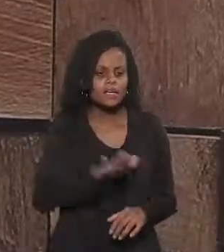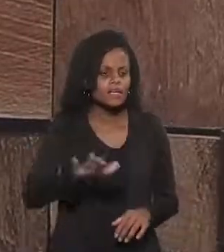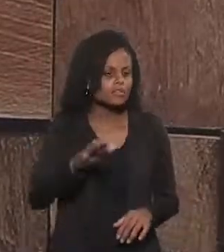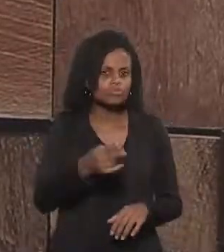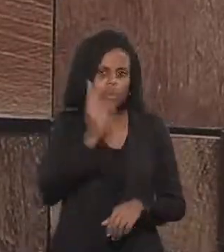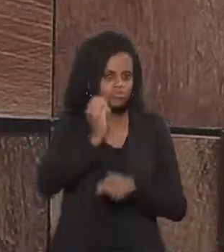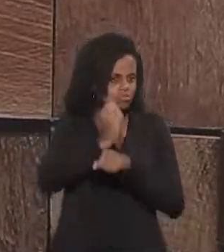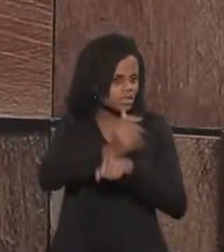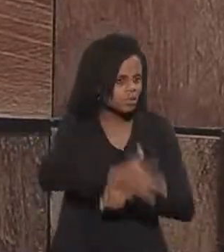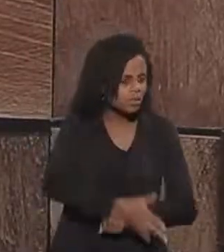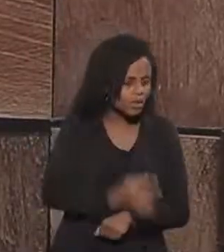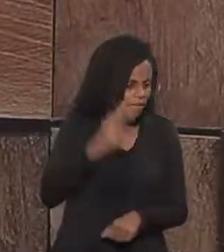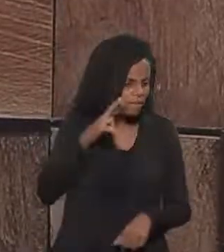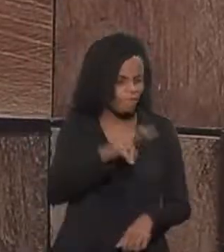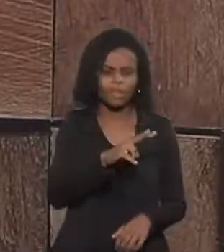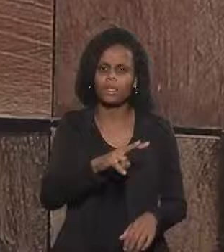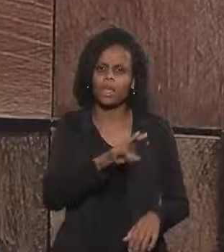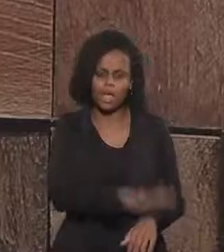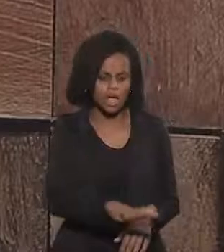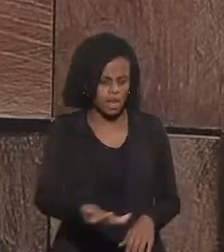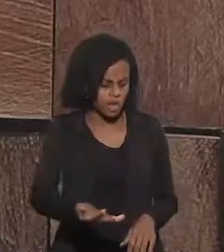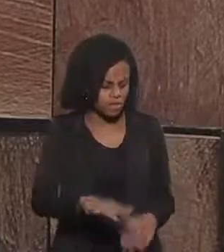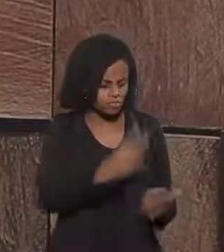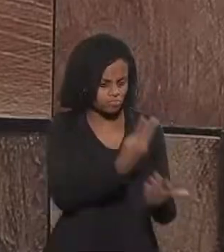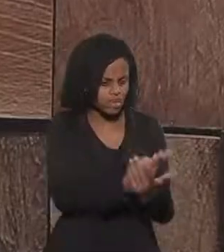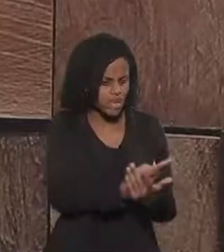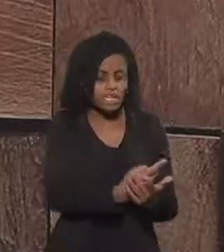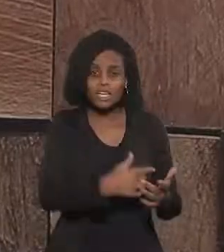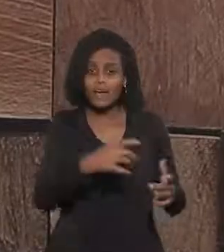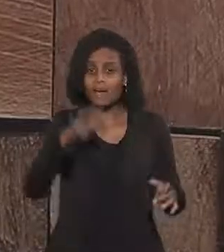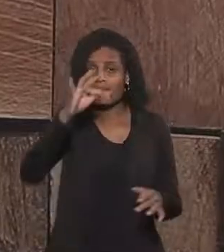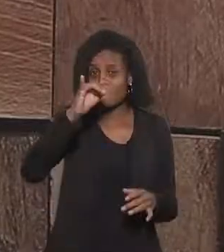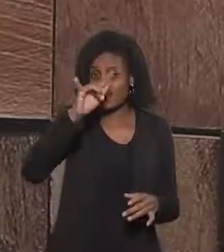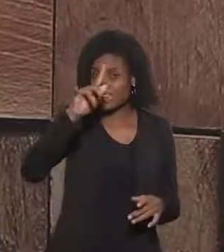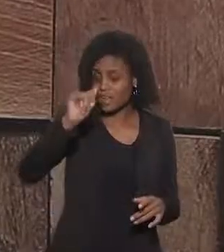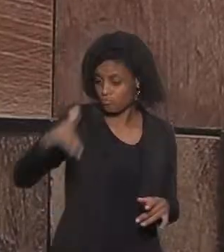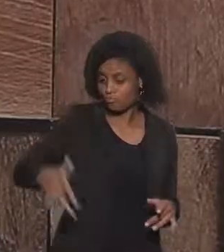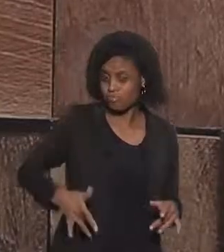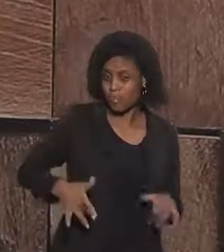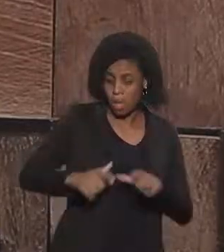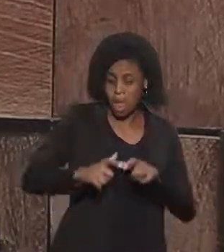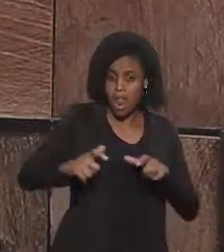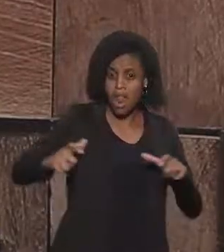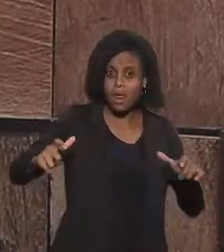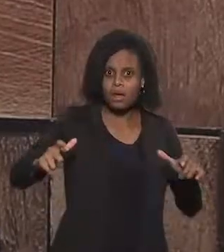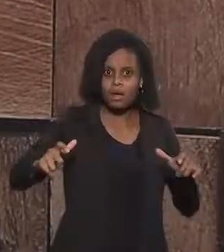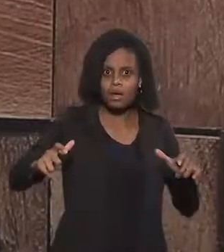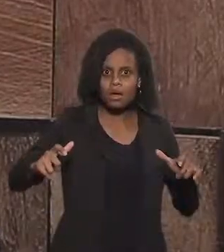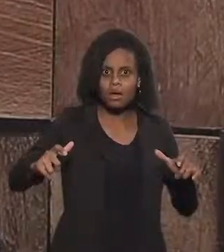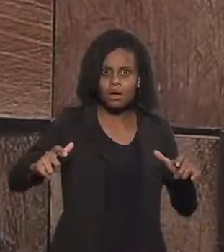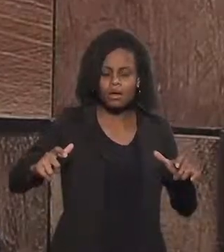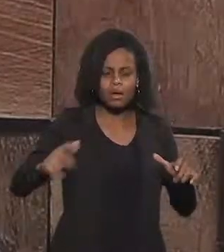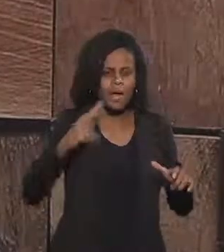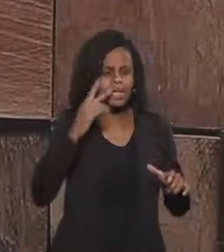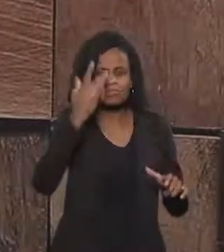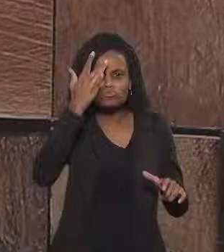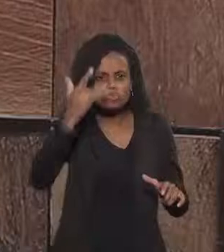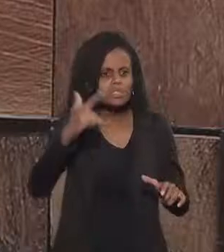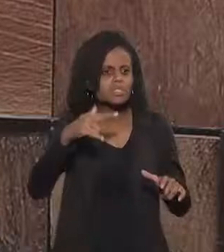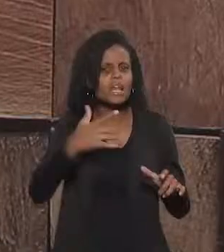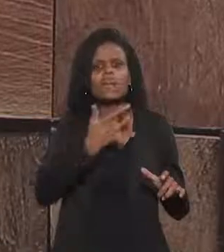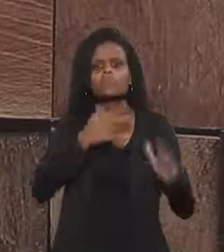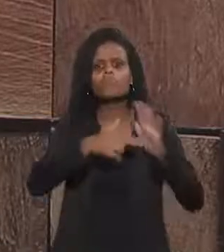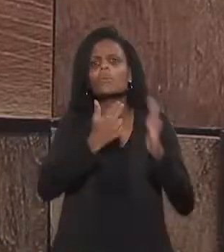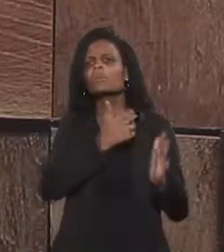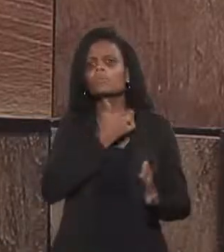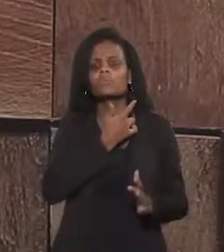dar o parecer. Aí, quando eu vi, a criança tinha um fígado enorme e ia operar a amígdala no dia seguinte. Aí eu acabei o